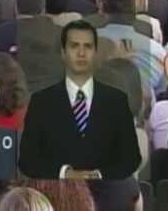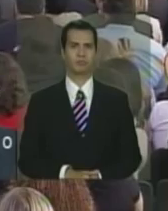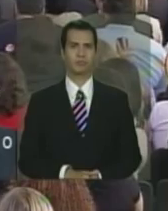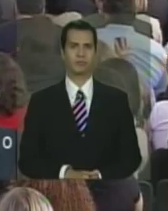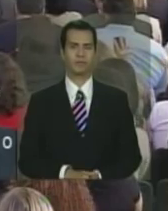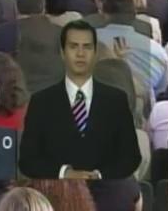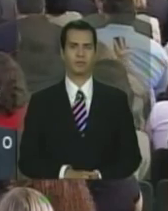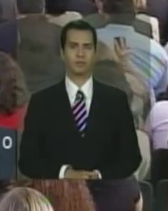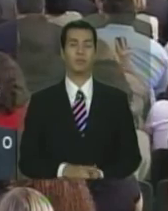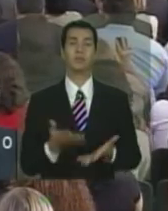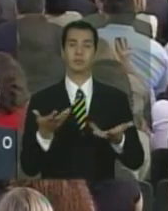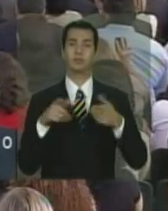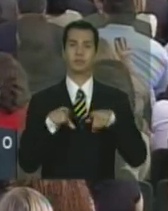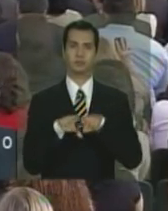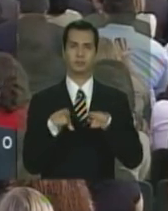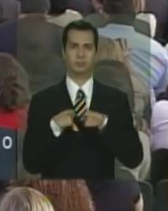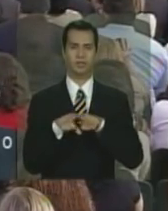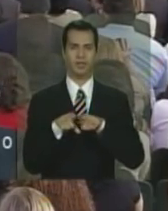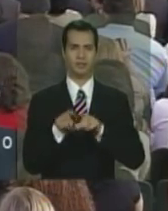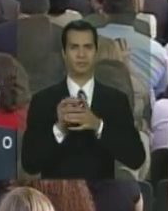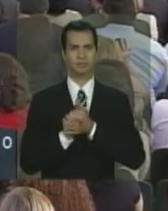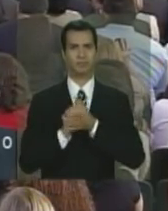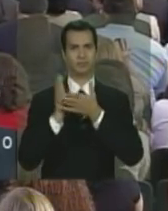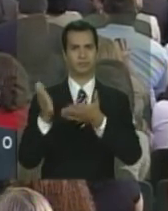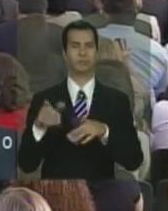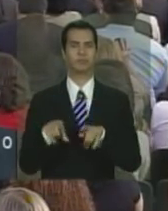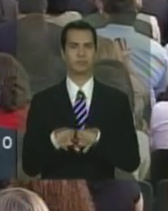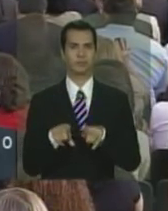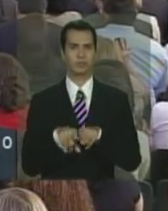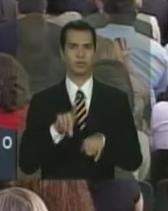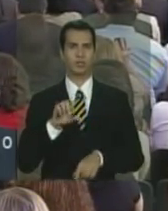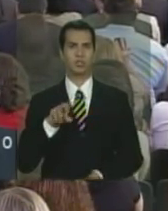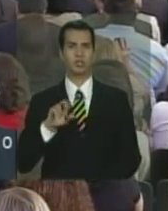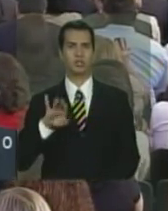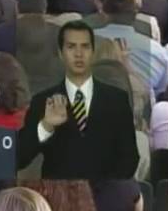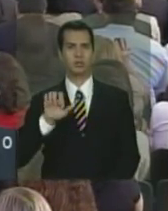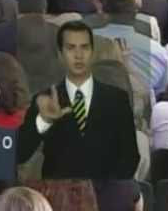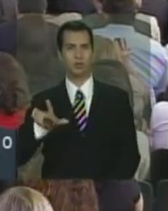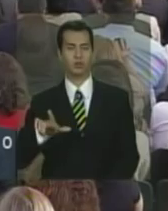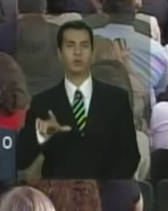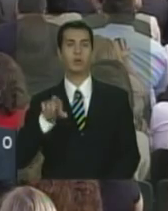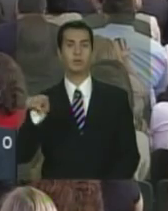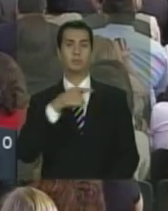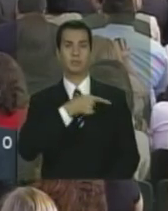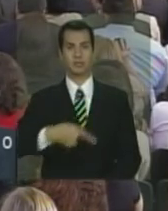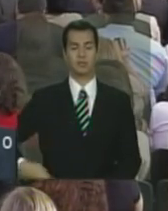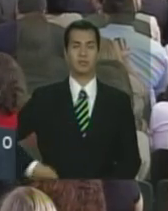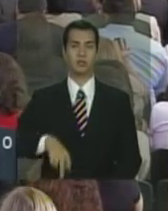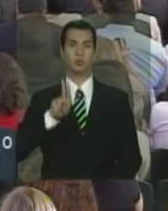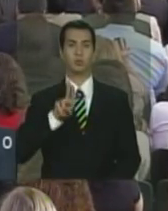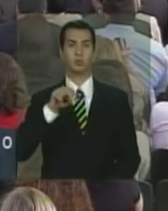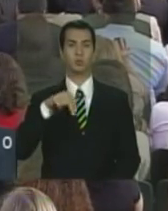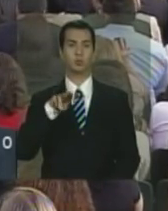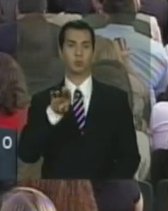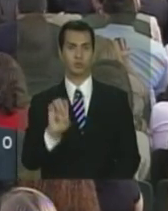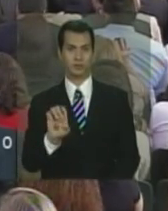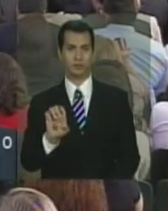Cumprimentar também o Daniel Iliesco, presidente da União Nacional dos Estudantes, da UNE.